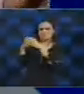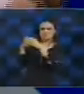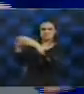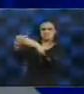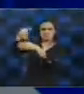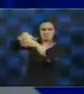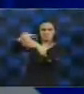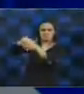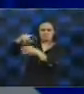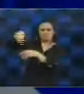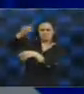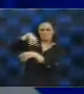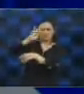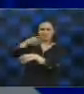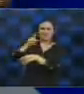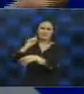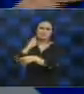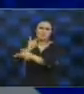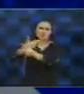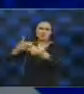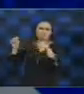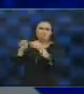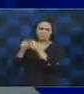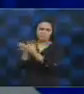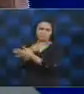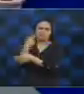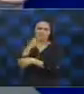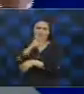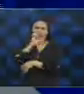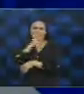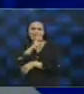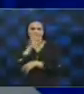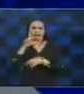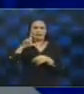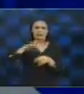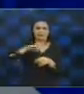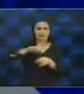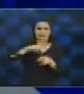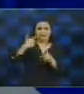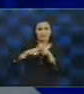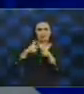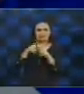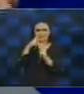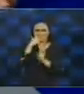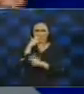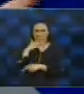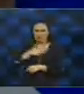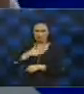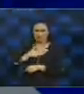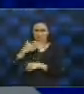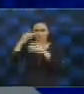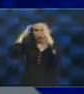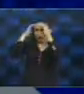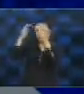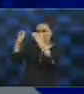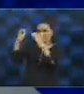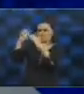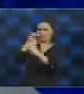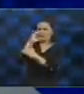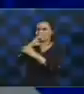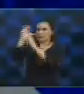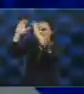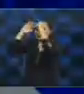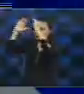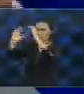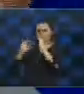políticos viciados. E vai falar do Eduardo Braga, que tem um status parecido com o meu, e eu não obedeço ao Eduardo Braga, nem ele a mim. Ele,